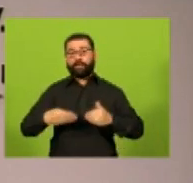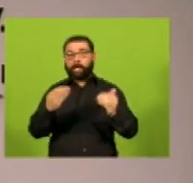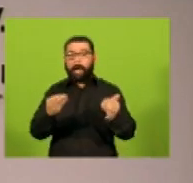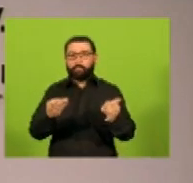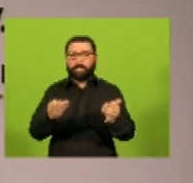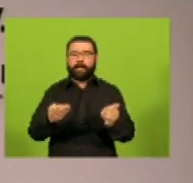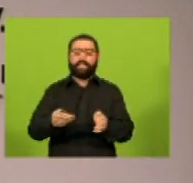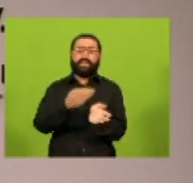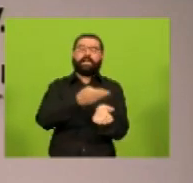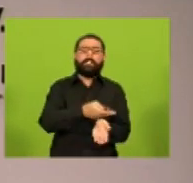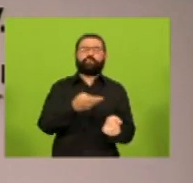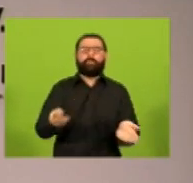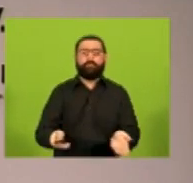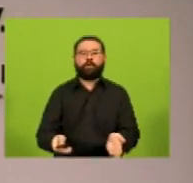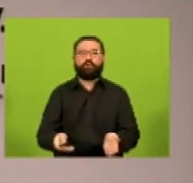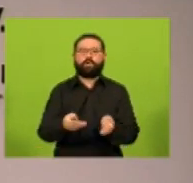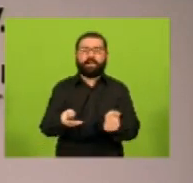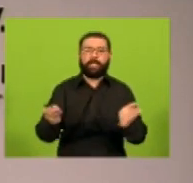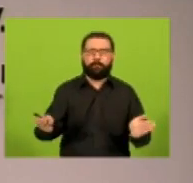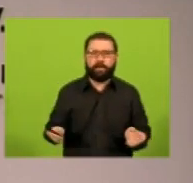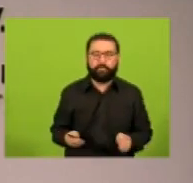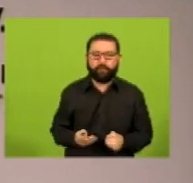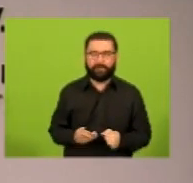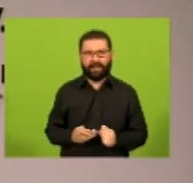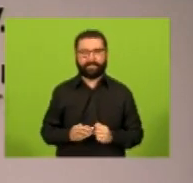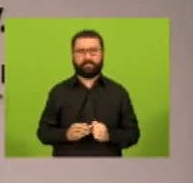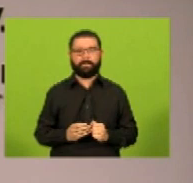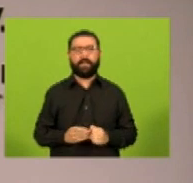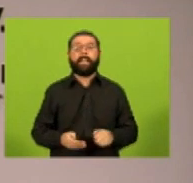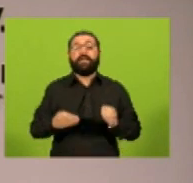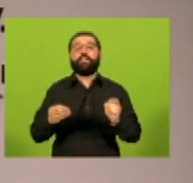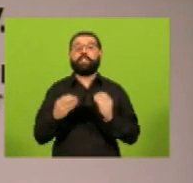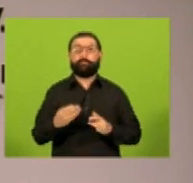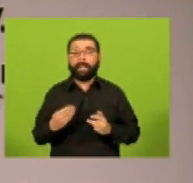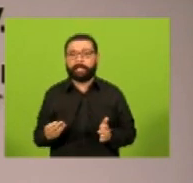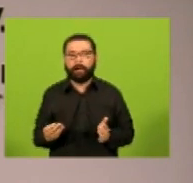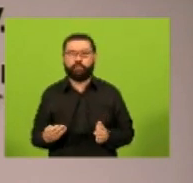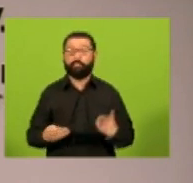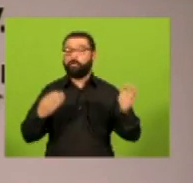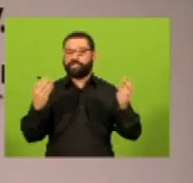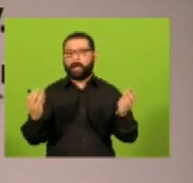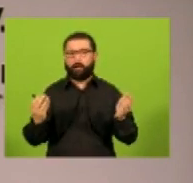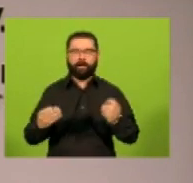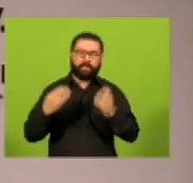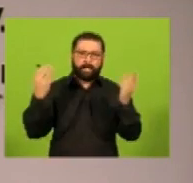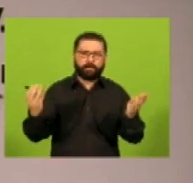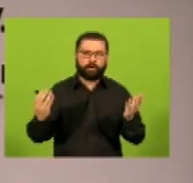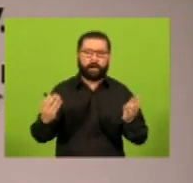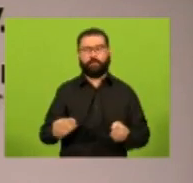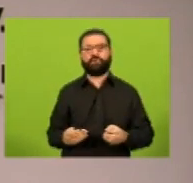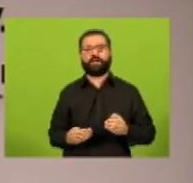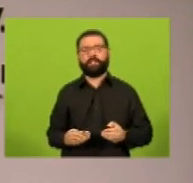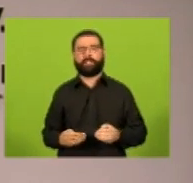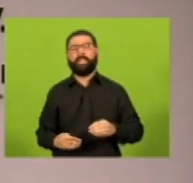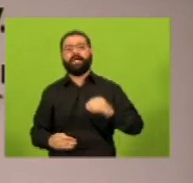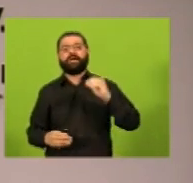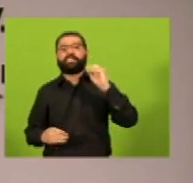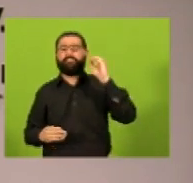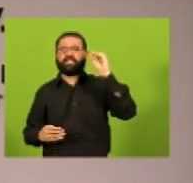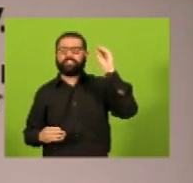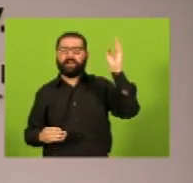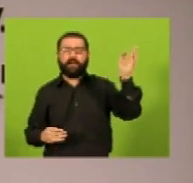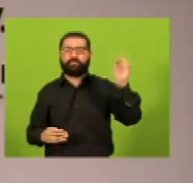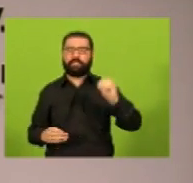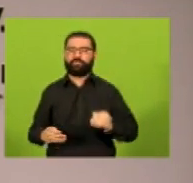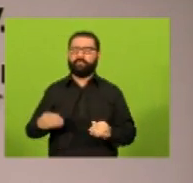vazão de cauda em litros por minuto que aquele bico fornece, tá? E isso é padrão mundial, internacional, ou seja,